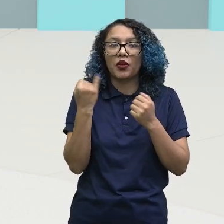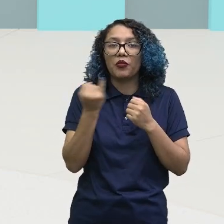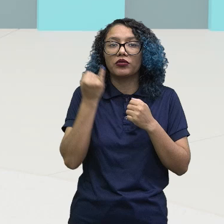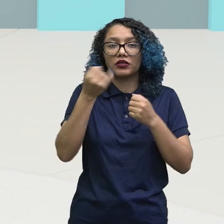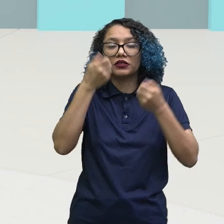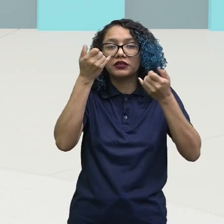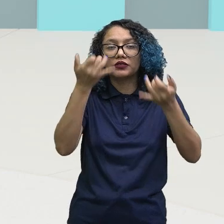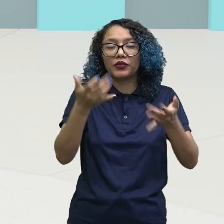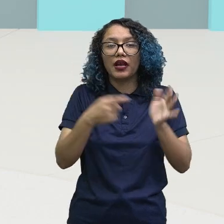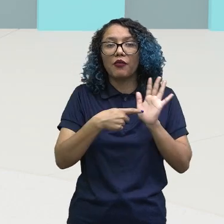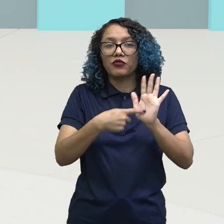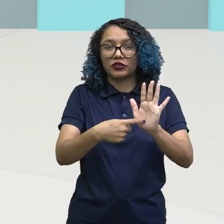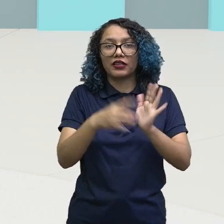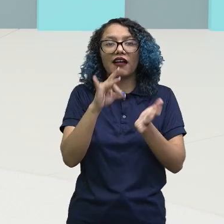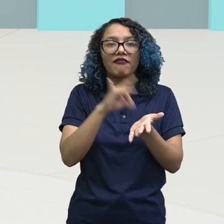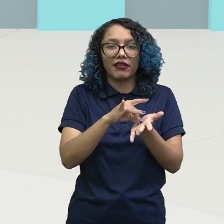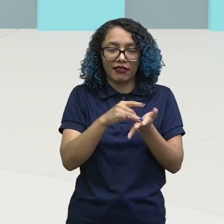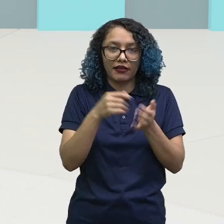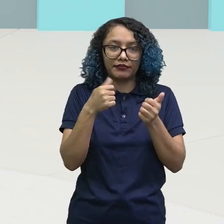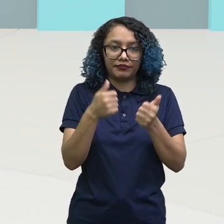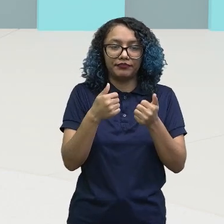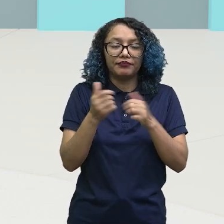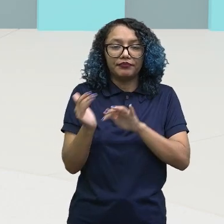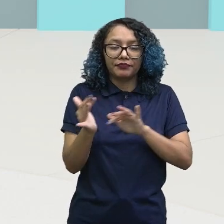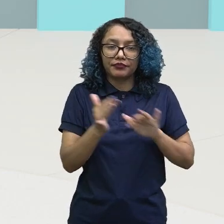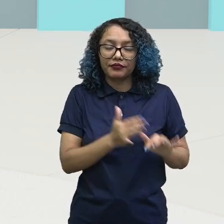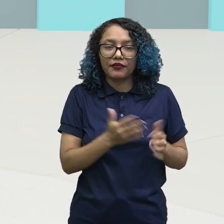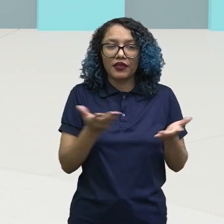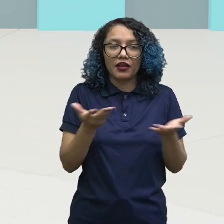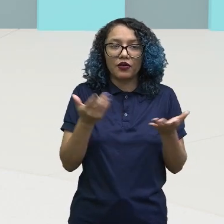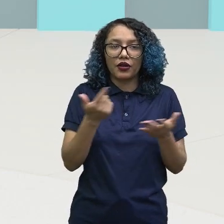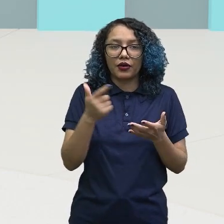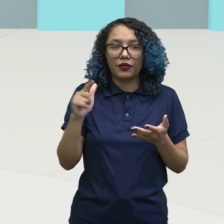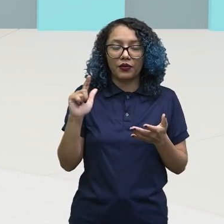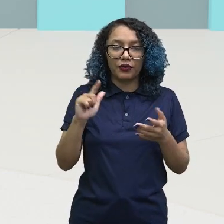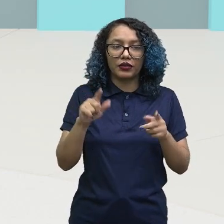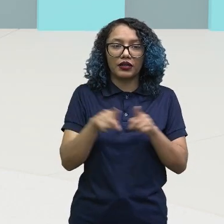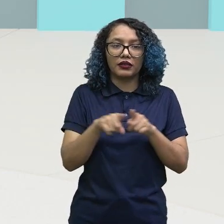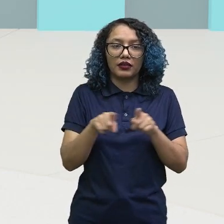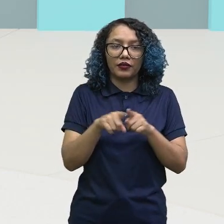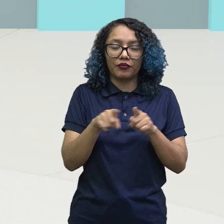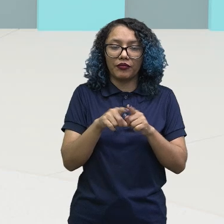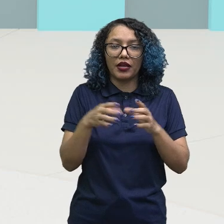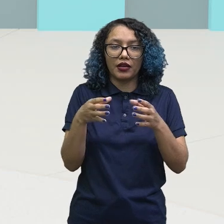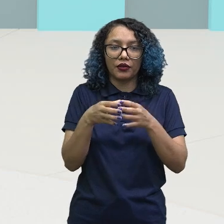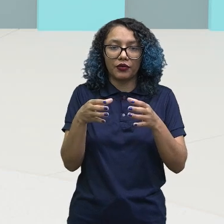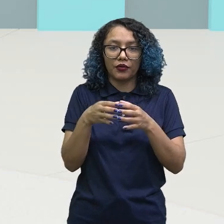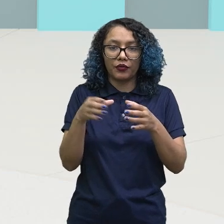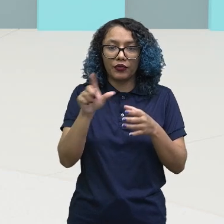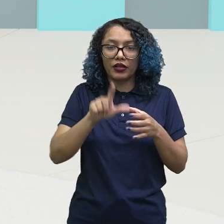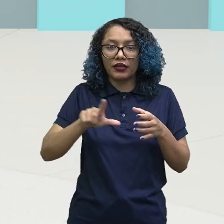Ok? Agora, saindo um pouco desse contexto, nós temos uma escola literária que vai